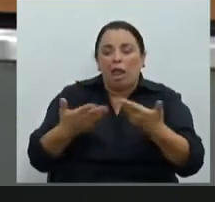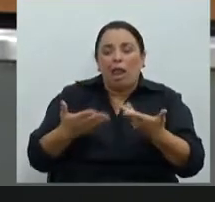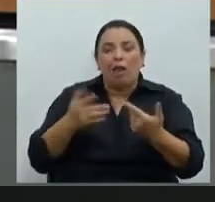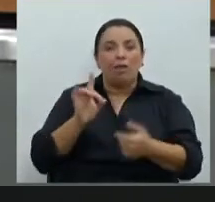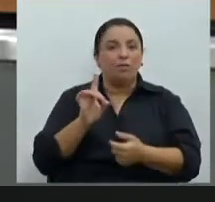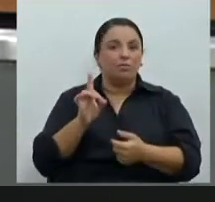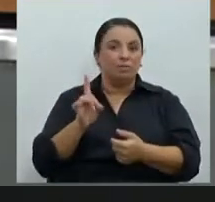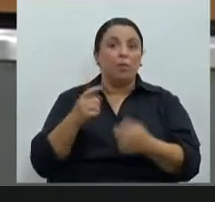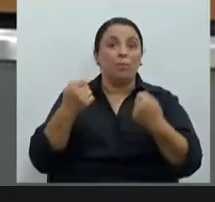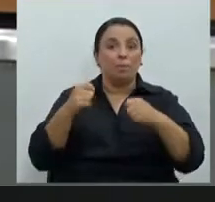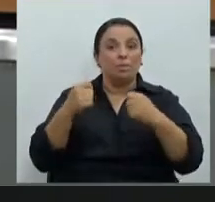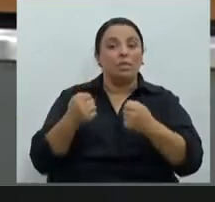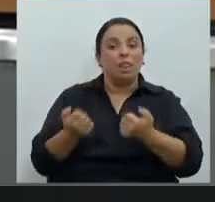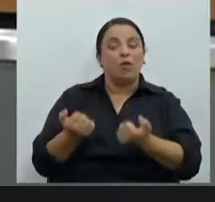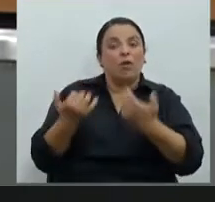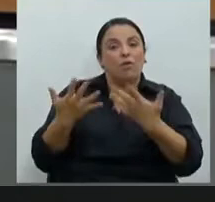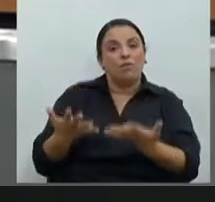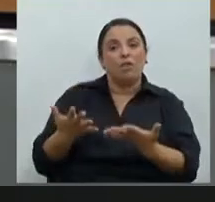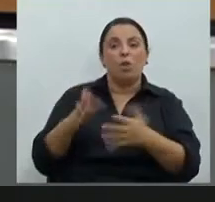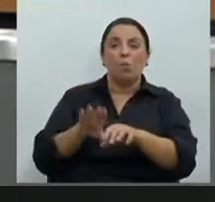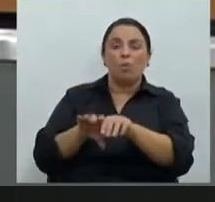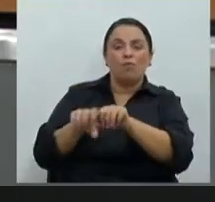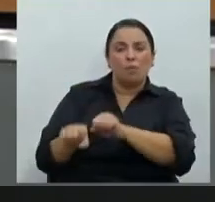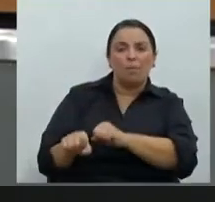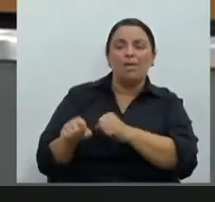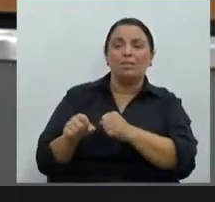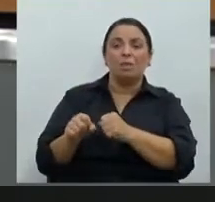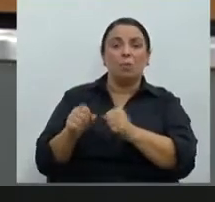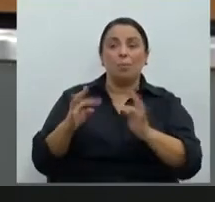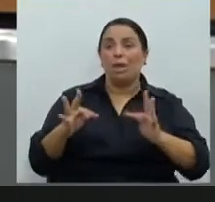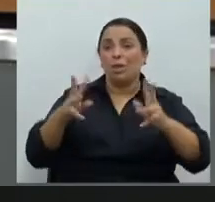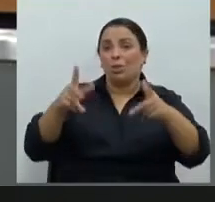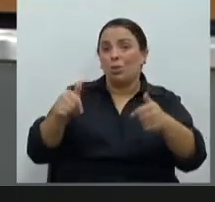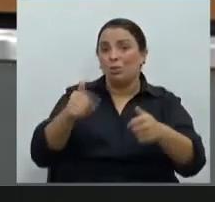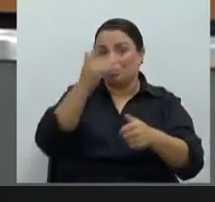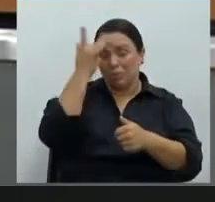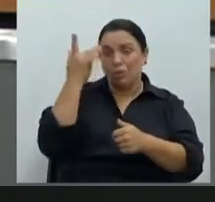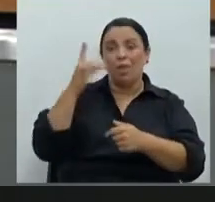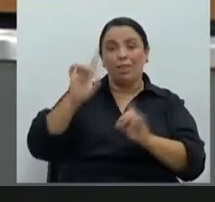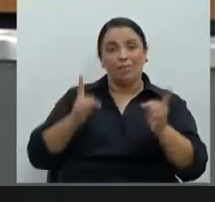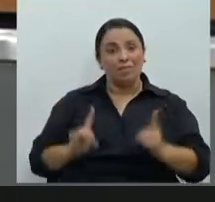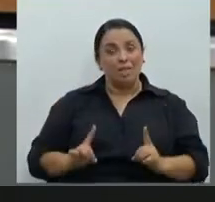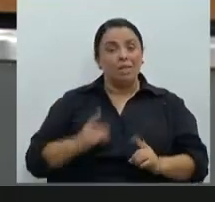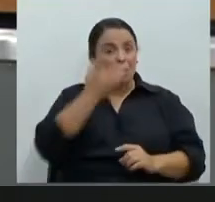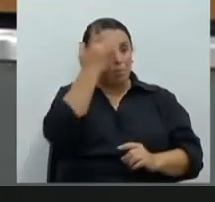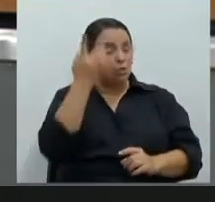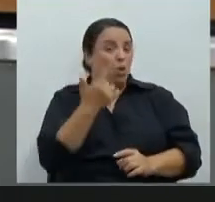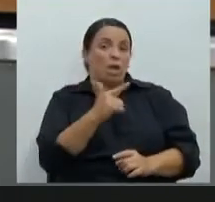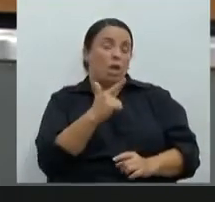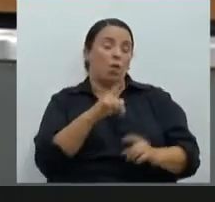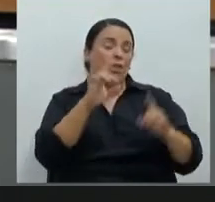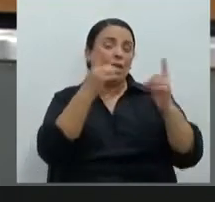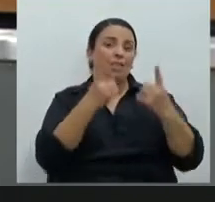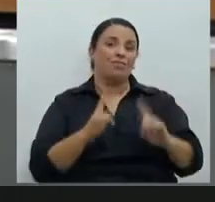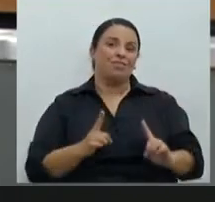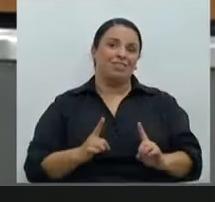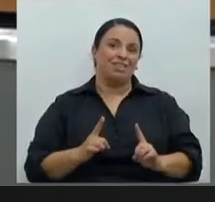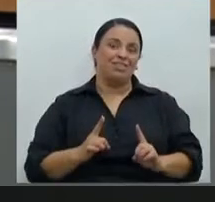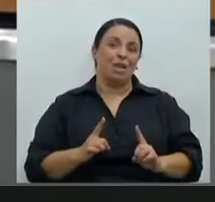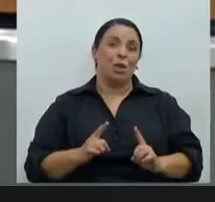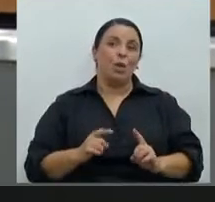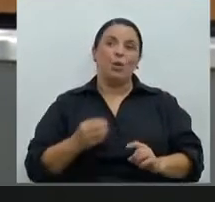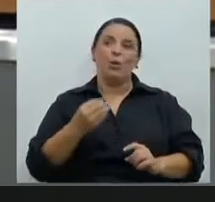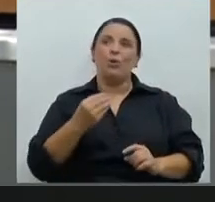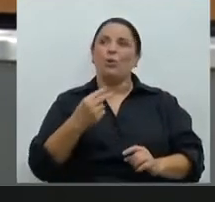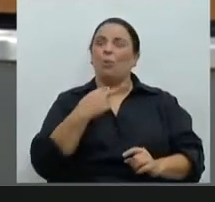ela tem que ter uma formação tanto a pessoa sem deficiência quanto a pessoa com deficiência. Então, não podemos rotular.